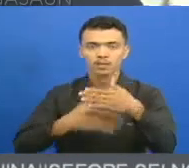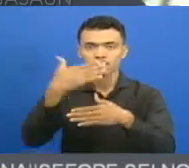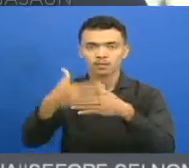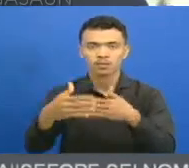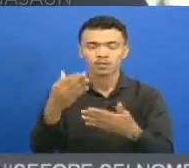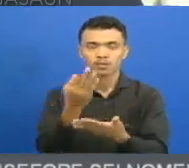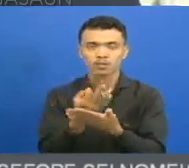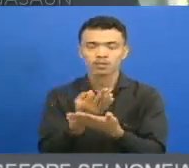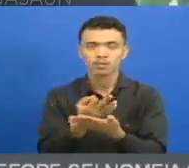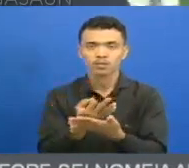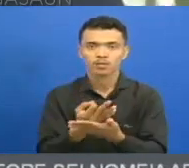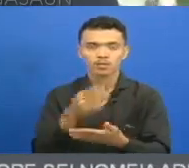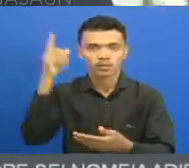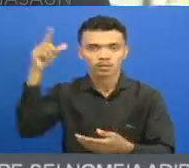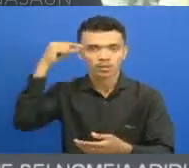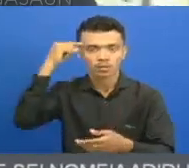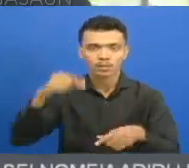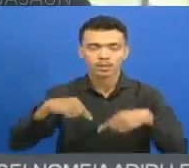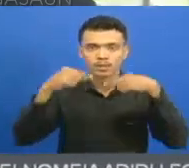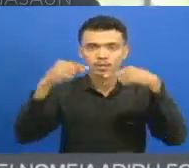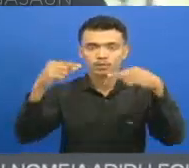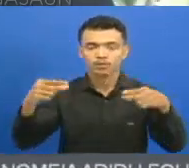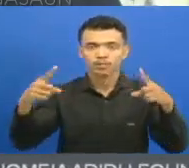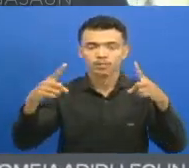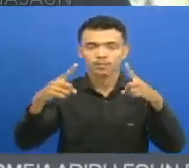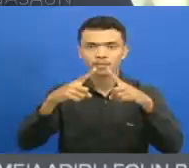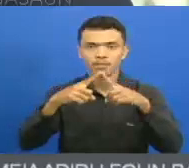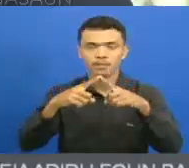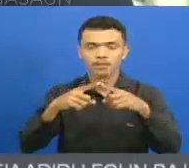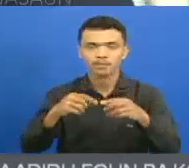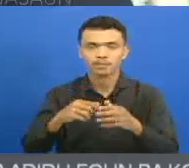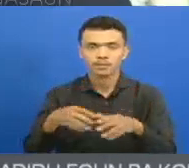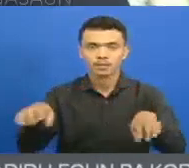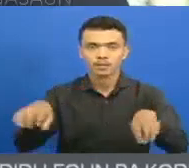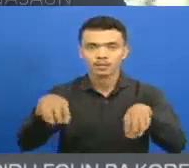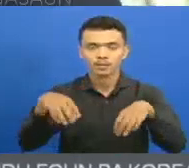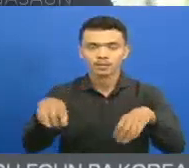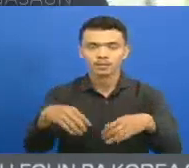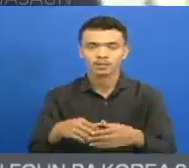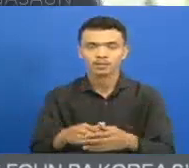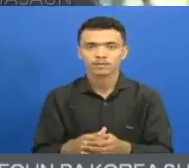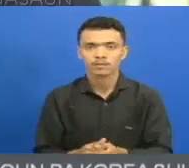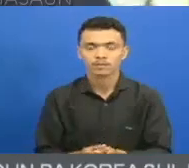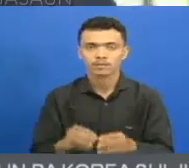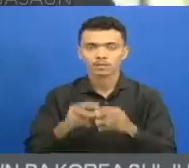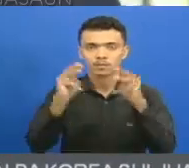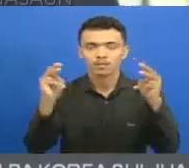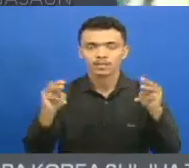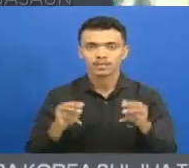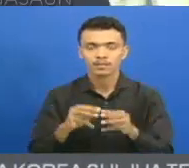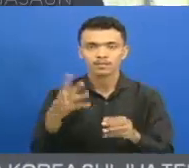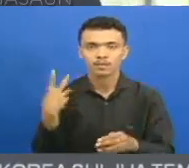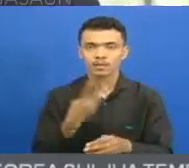BEMA, o governo foi para a conta de Rio Bahia, projeto de desenvolvimento e investimento do município. A